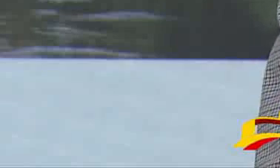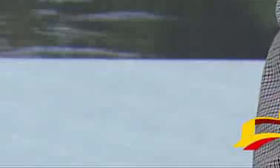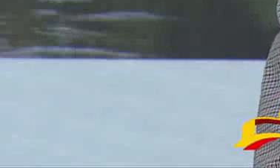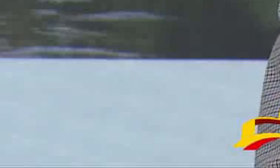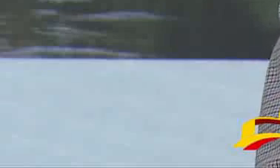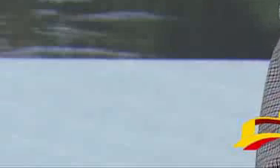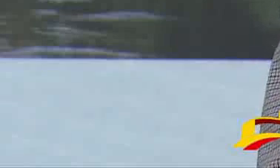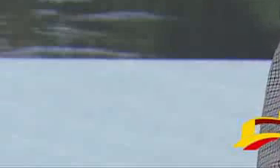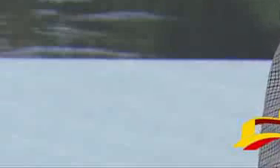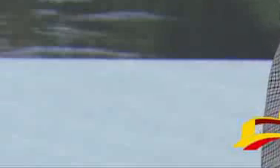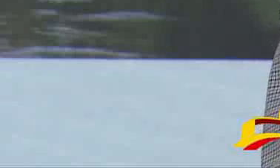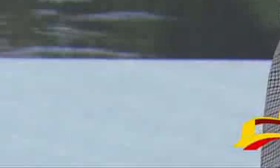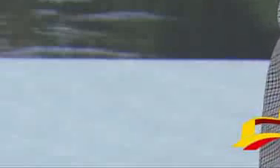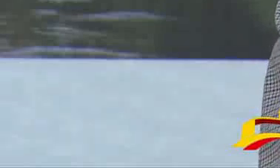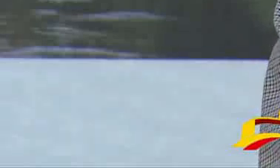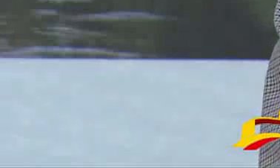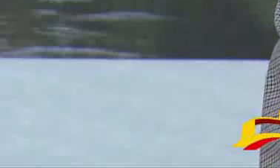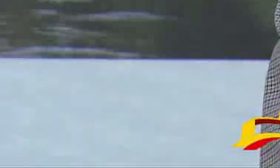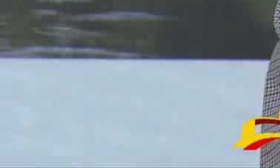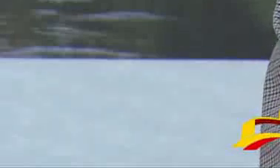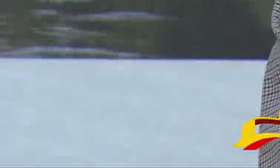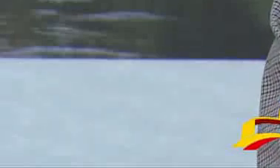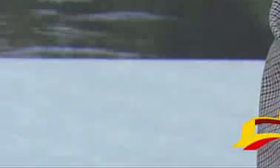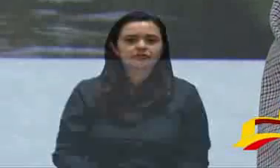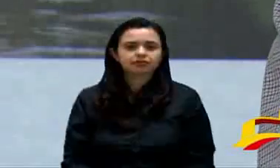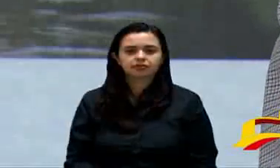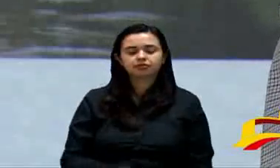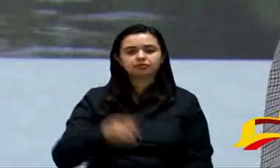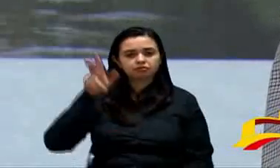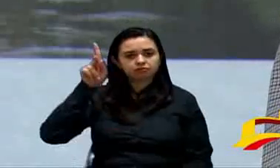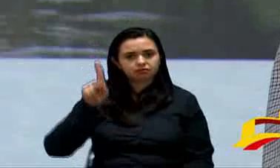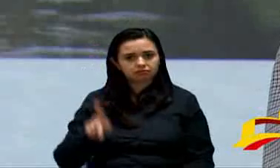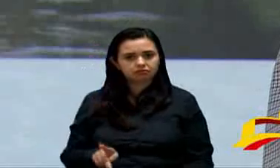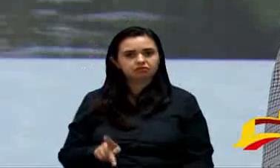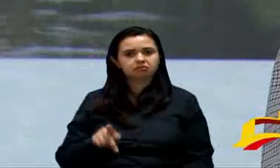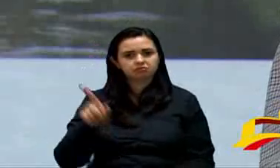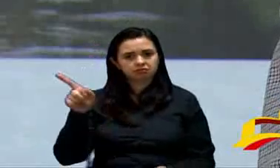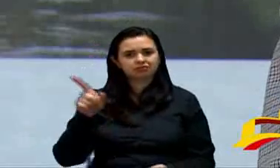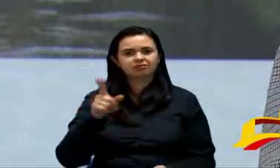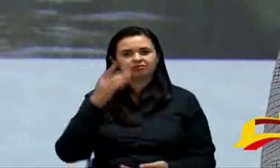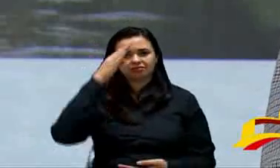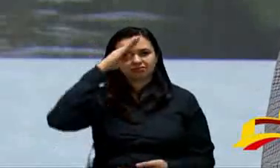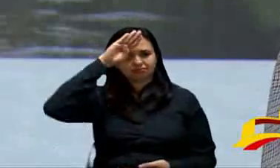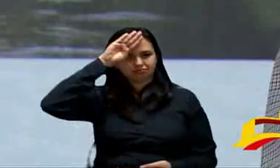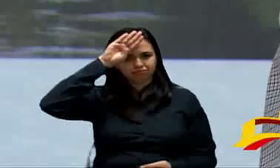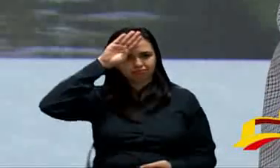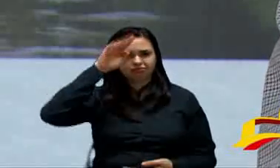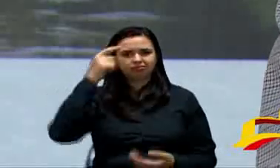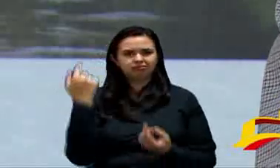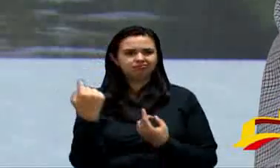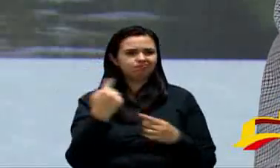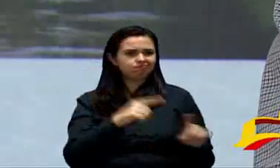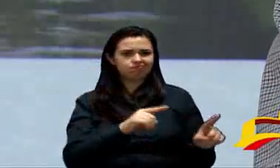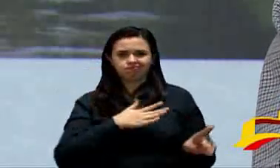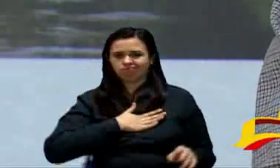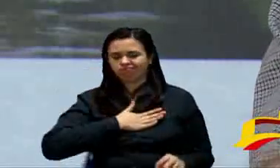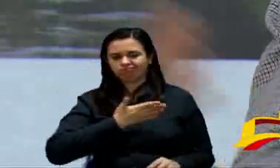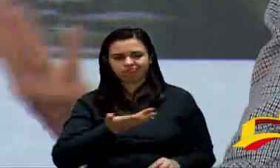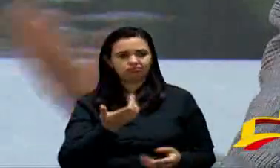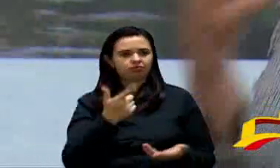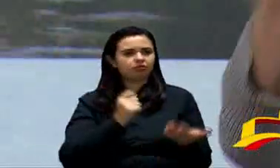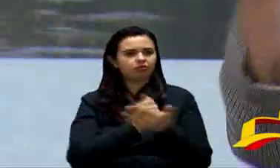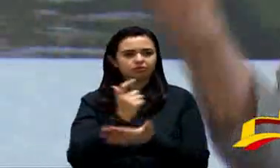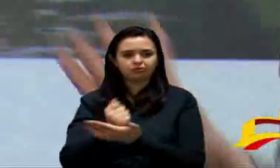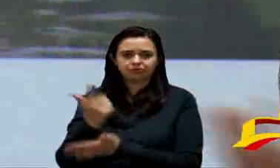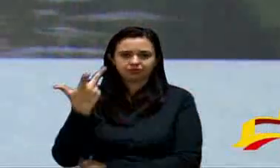da República, que era contra a compra de vacinas e outros insumos para o combate ao Covid, eles